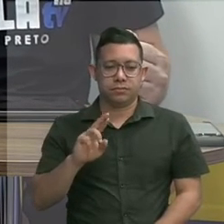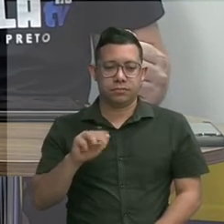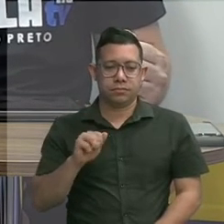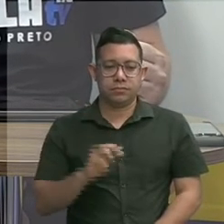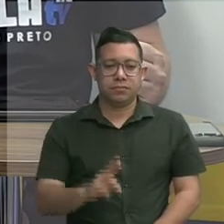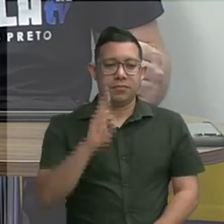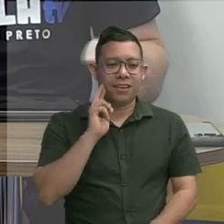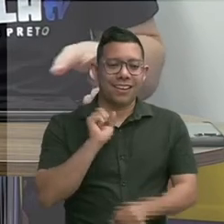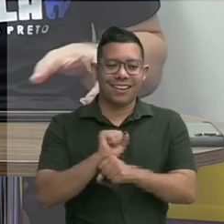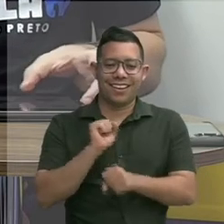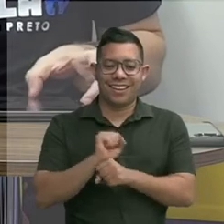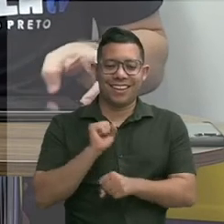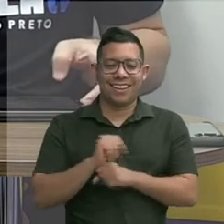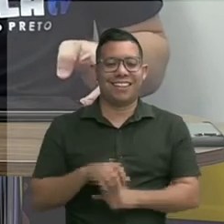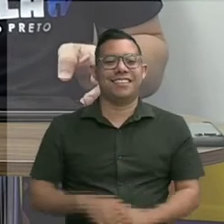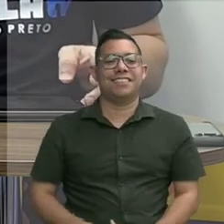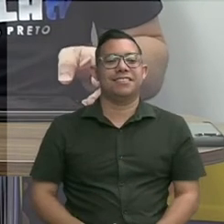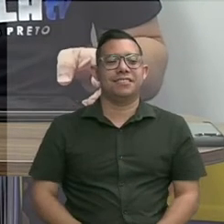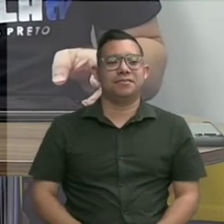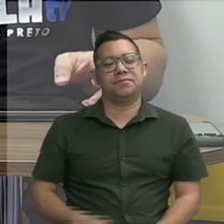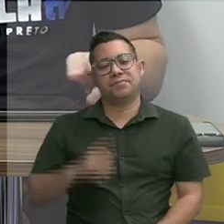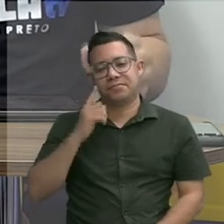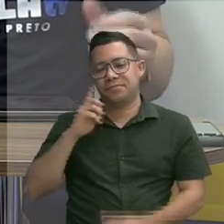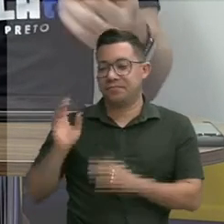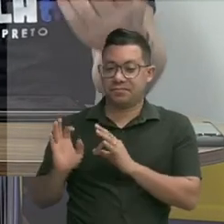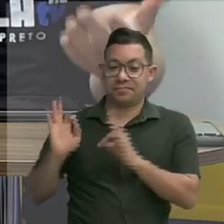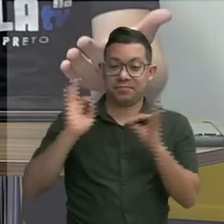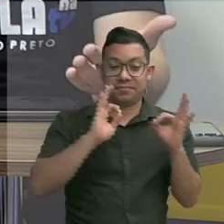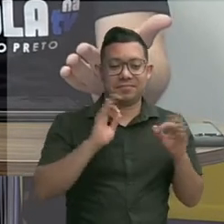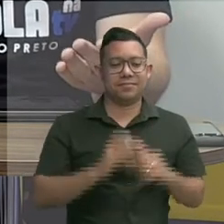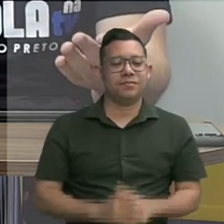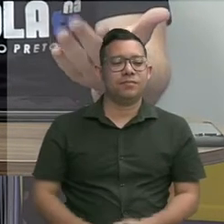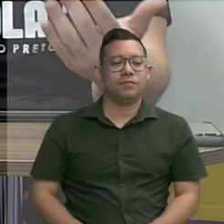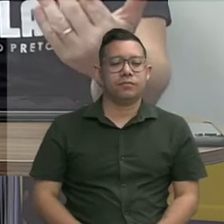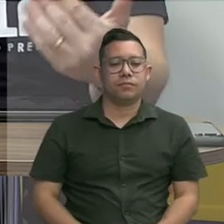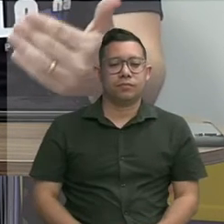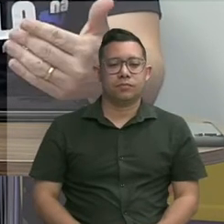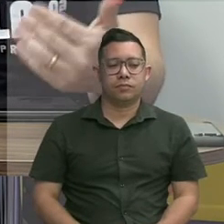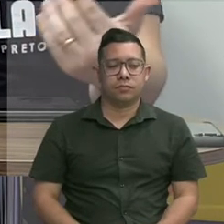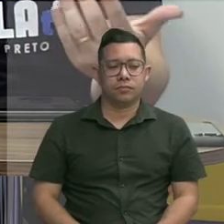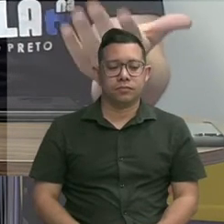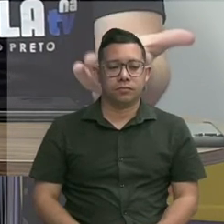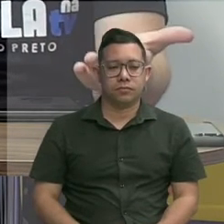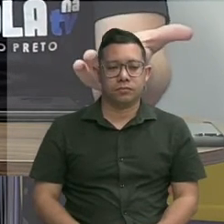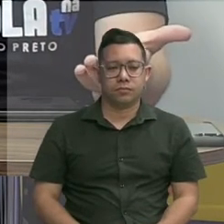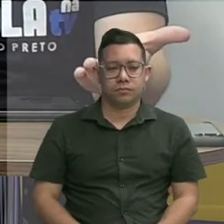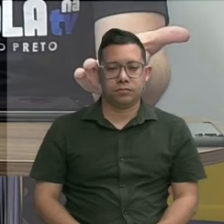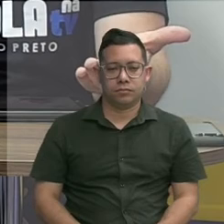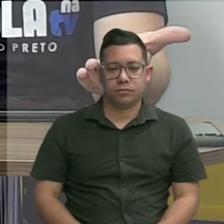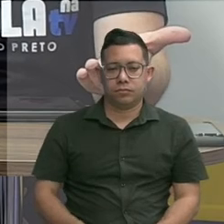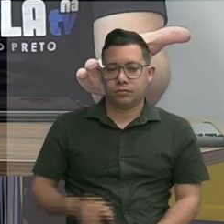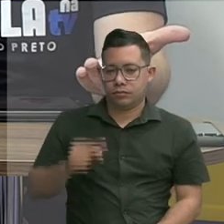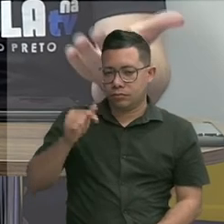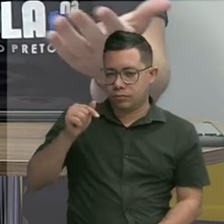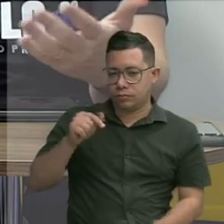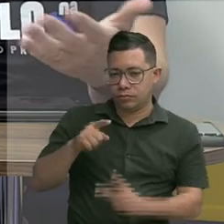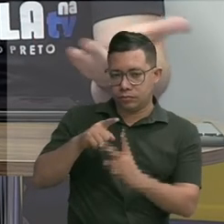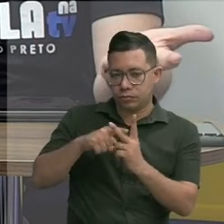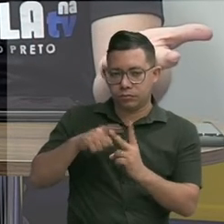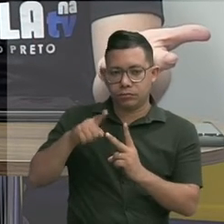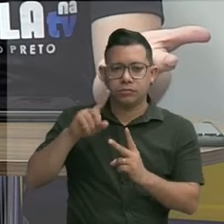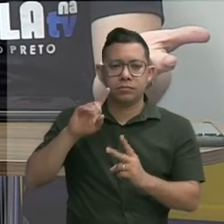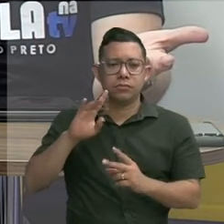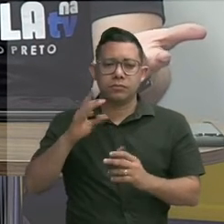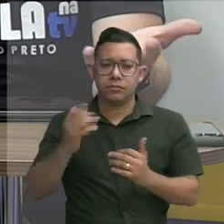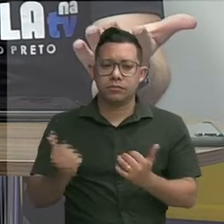mandar a resposta a gente tá esperando gente olha lá para você descobrir se sete é raíz aquela equação é